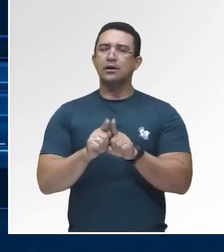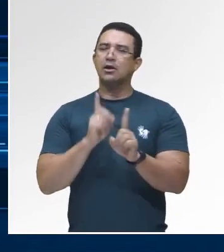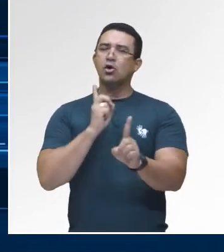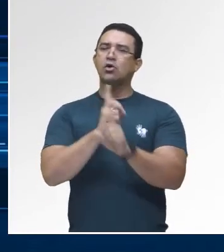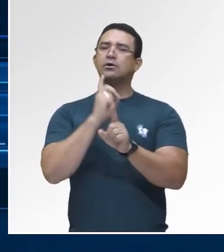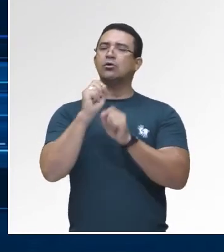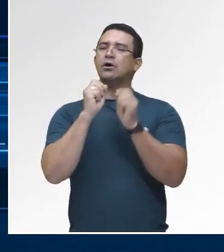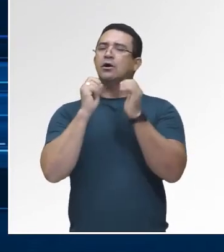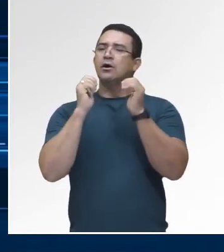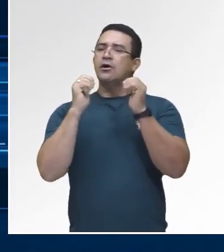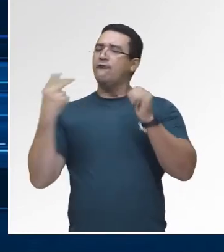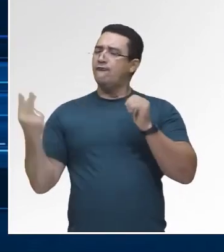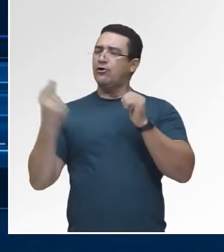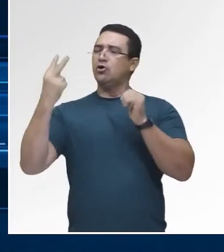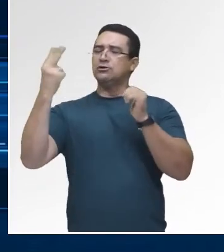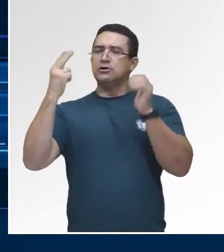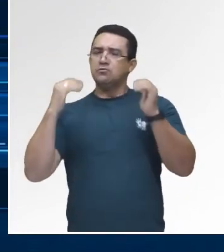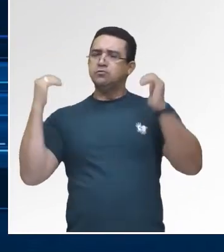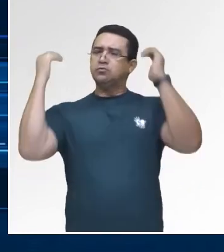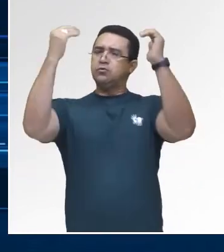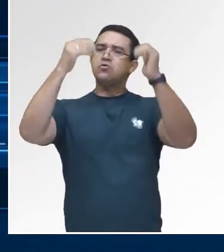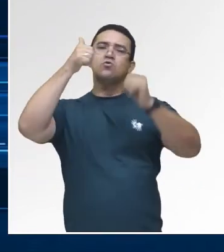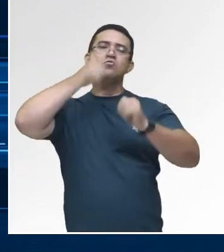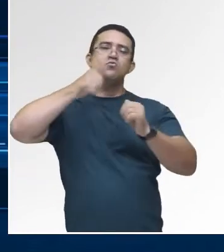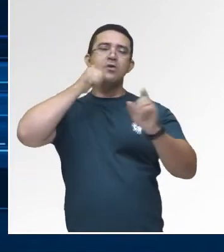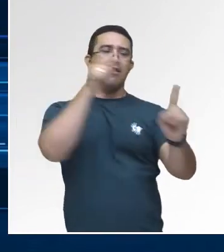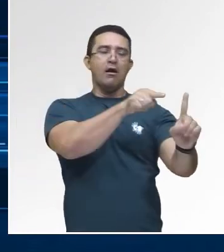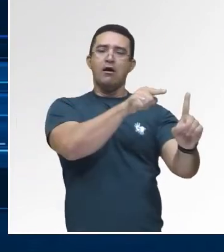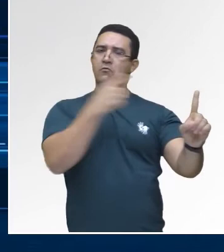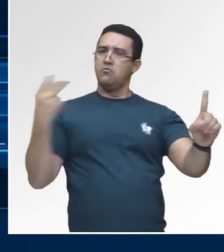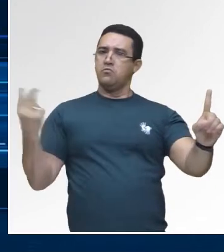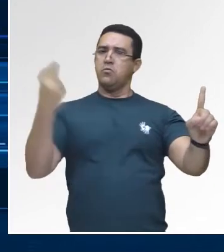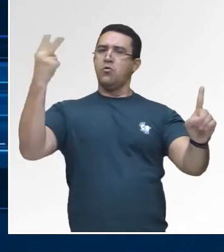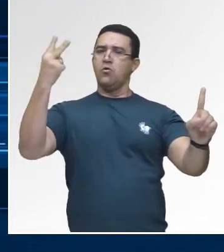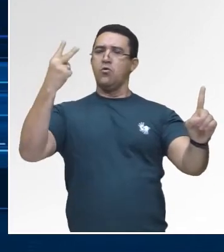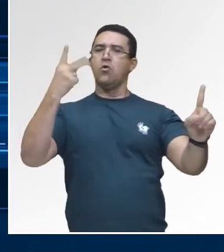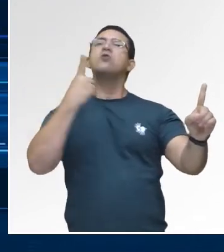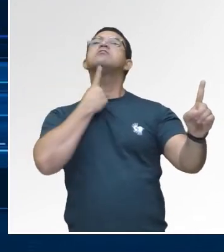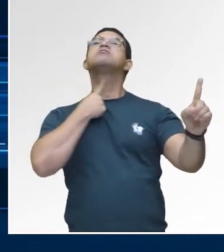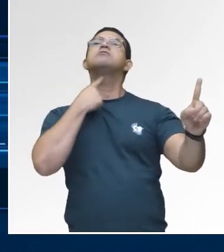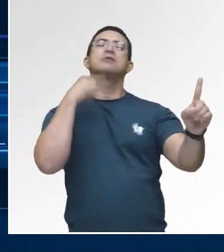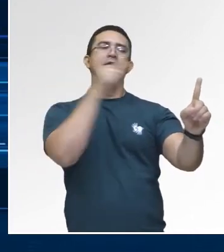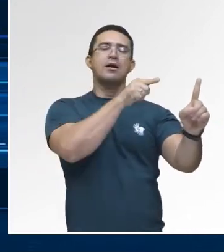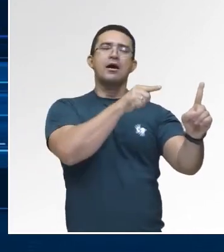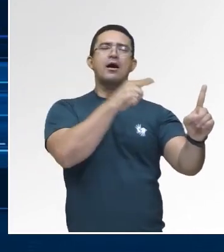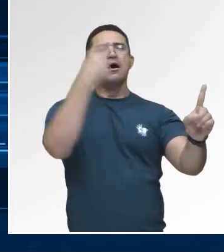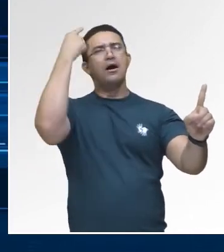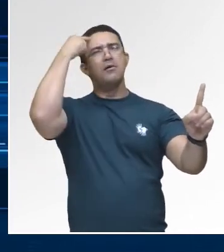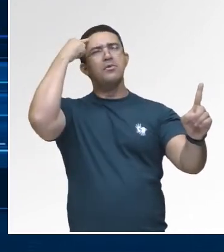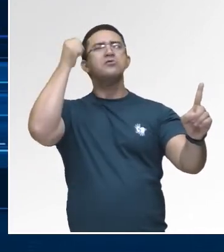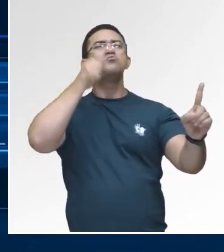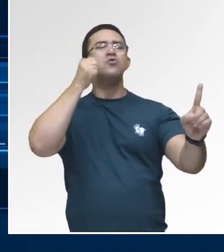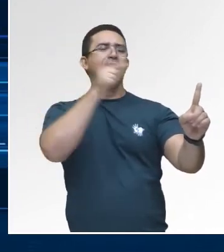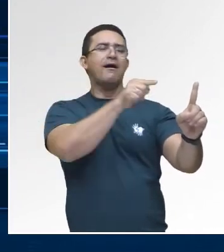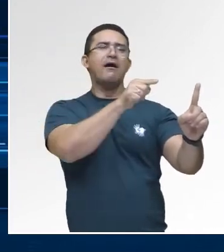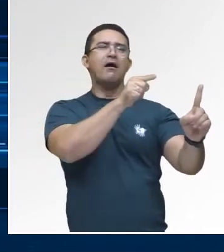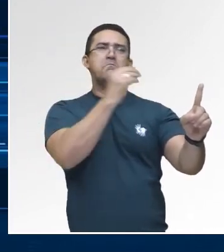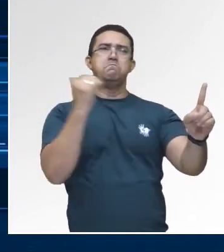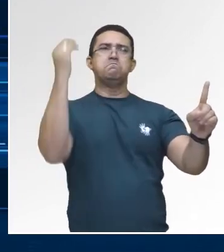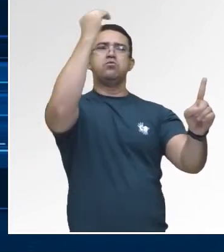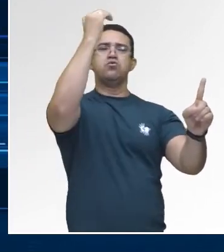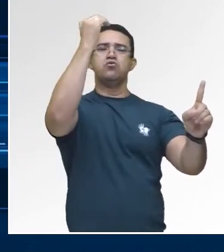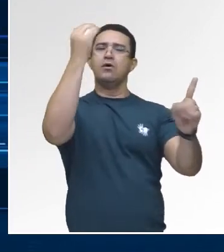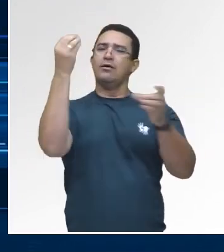exaltação da mulher, a idealização da mulher, da donzela. Vai ter muito essas imagens de donzela que vocês vão encontrar nesses